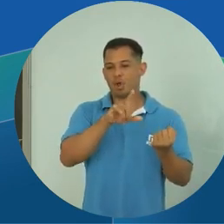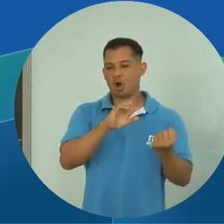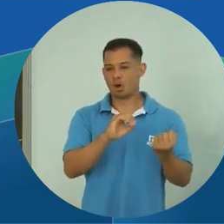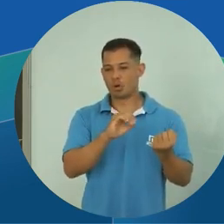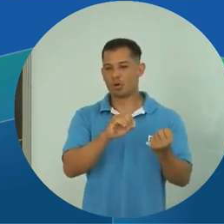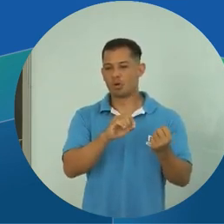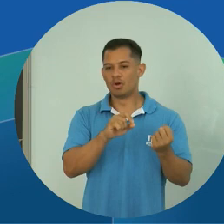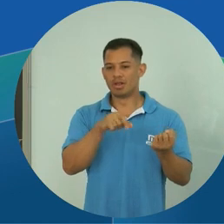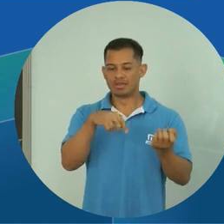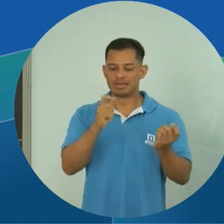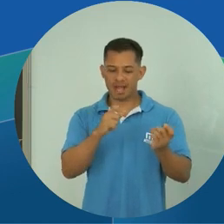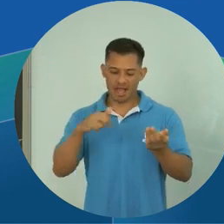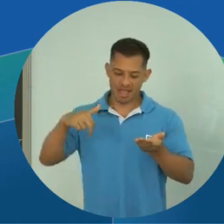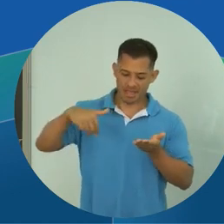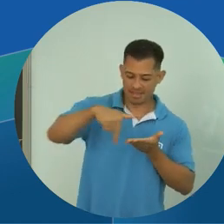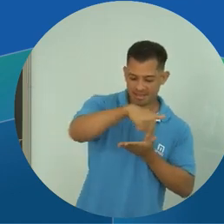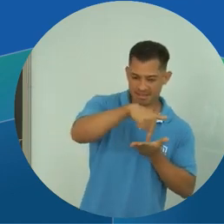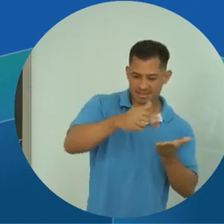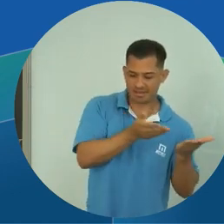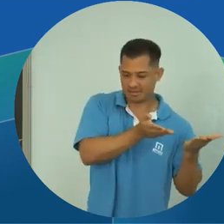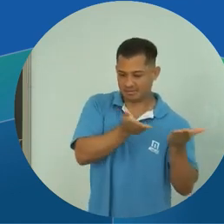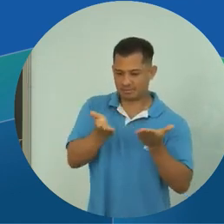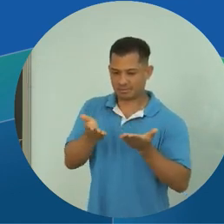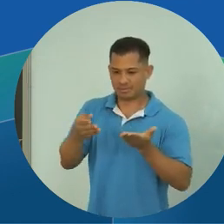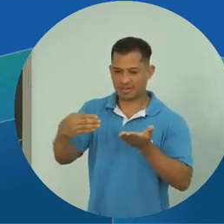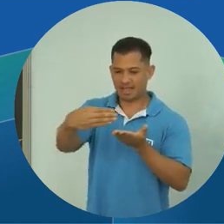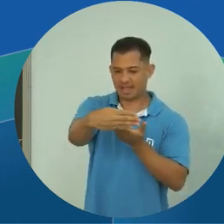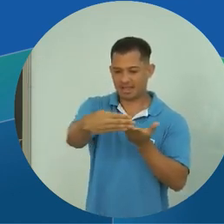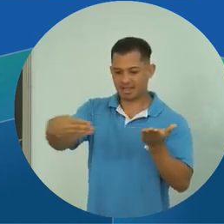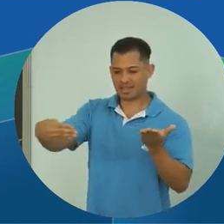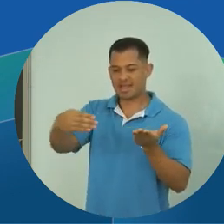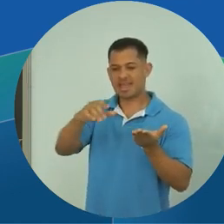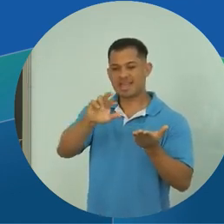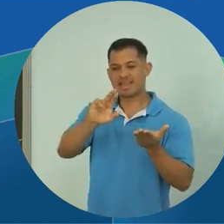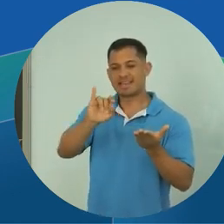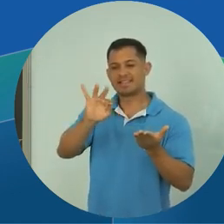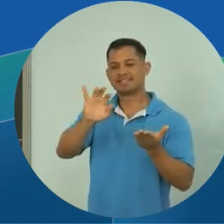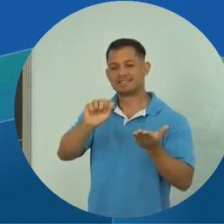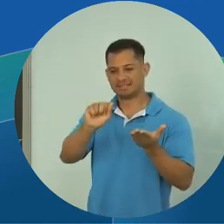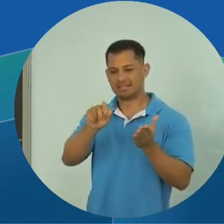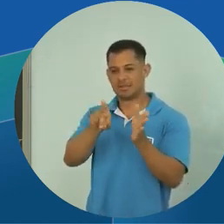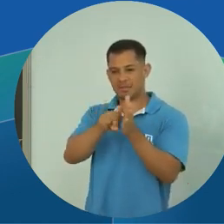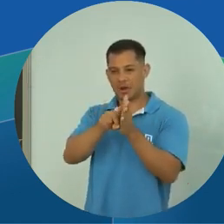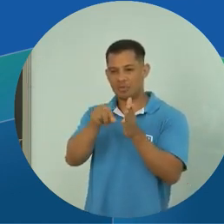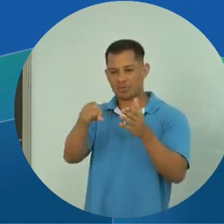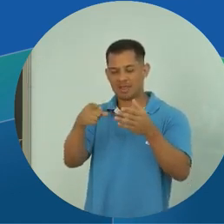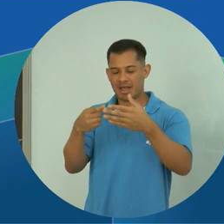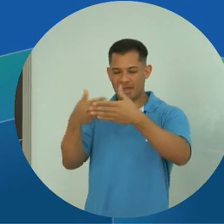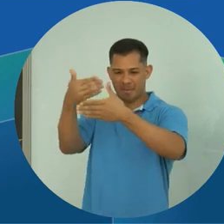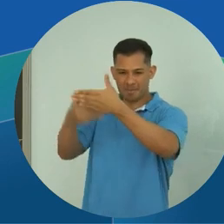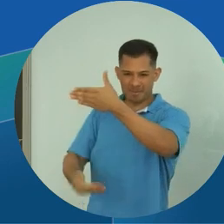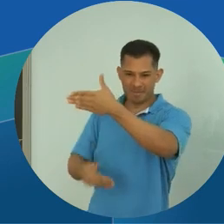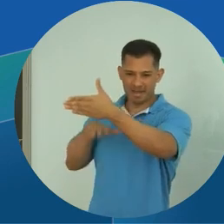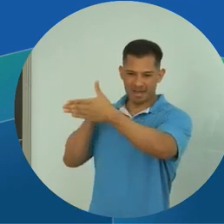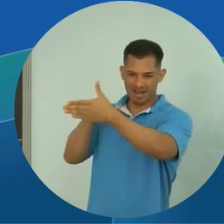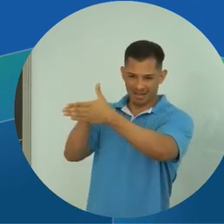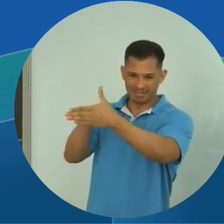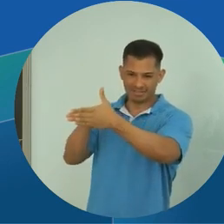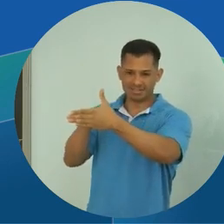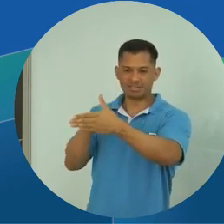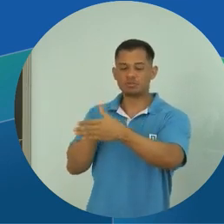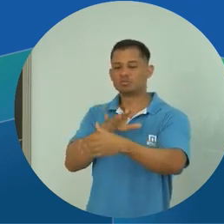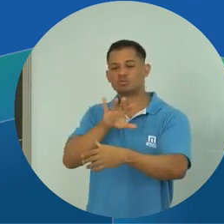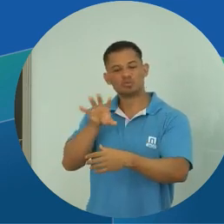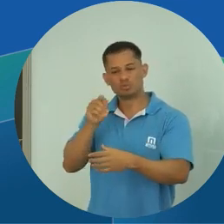na crista da barragem. Então, a gente teria alcance em todos os blocos. Todos os blocos da margem direita foram atendidos por